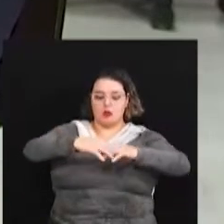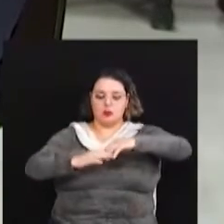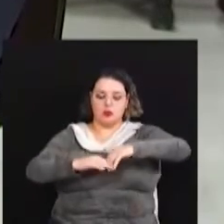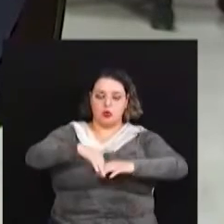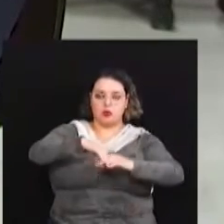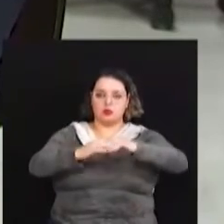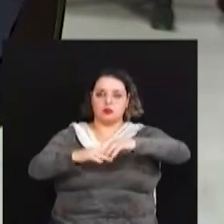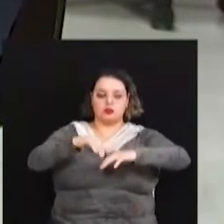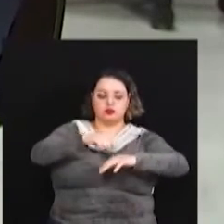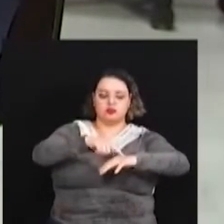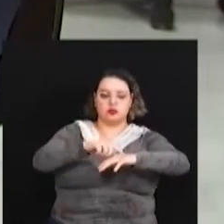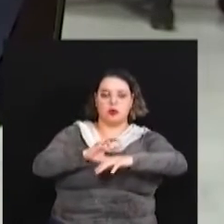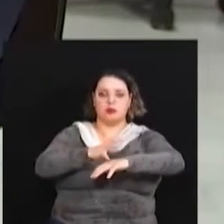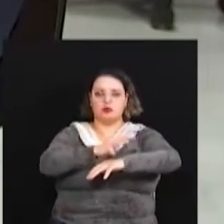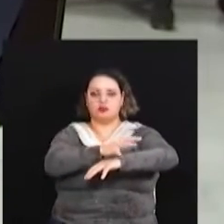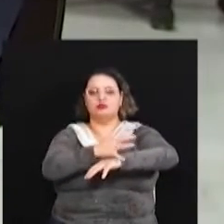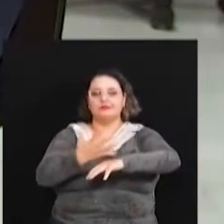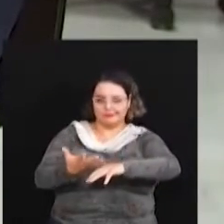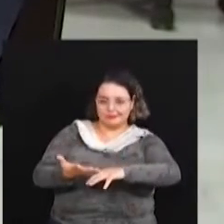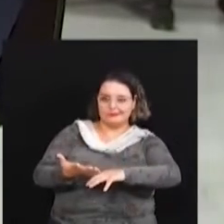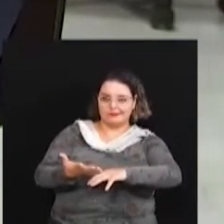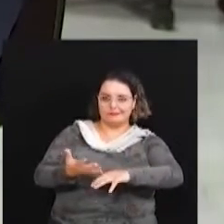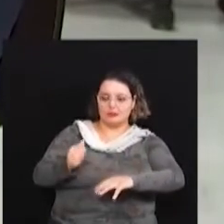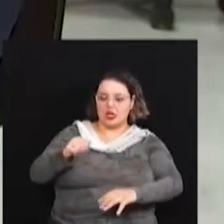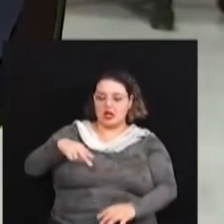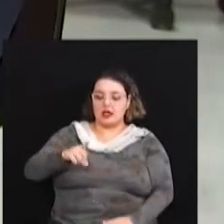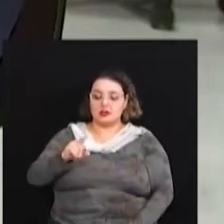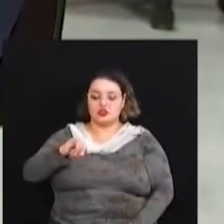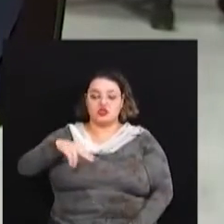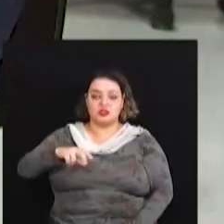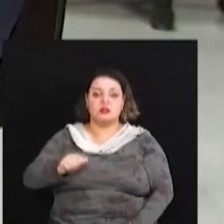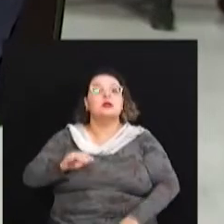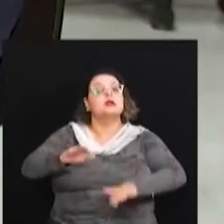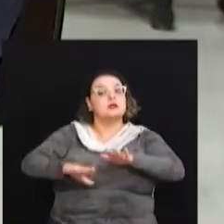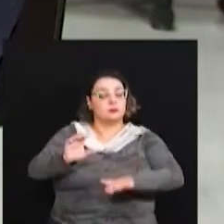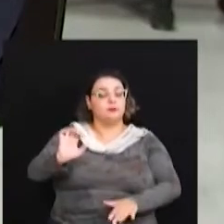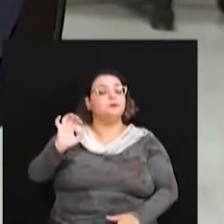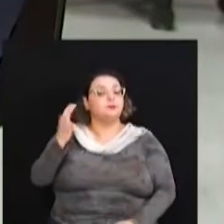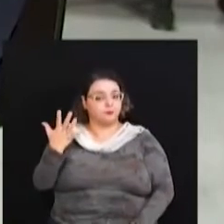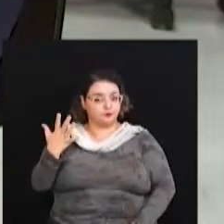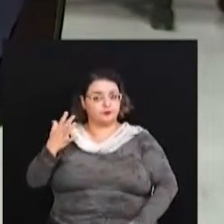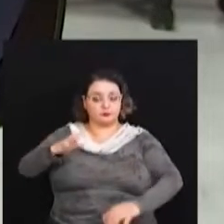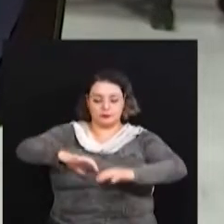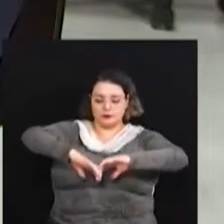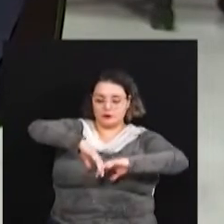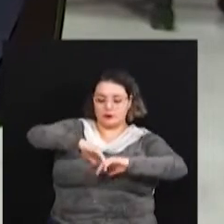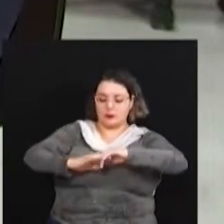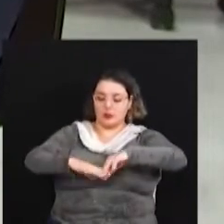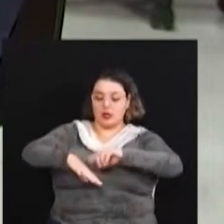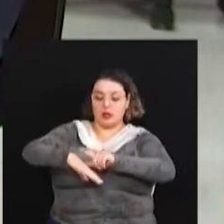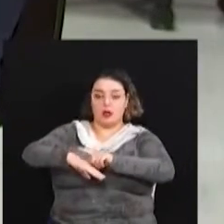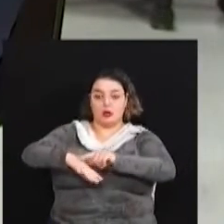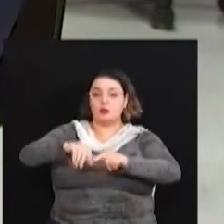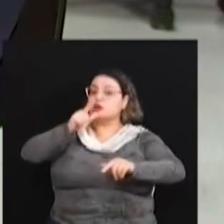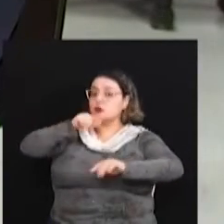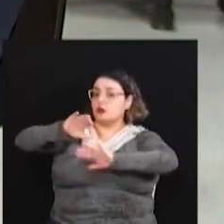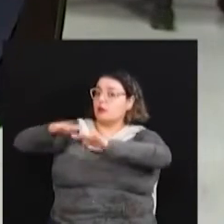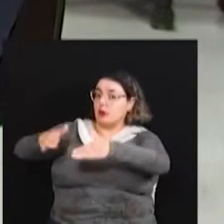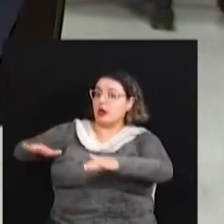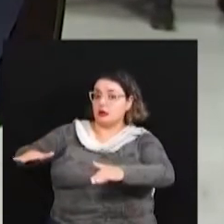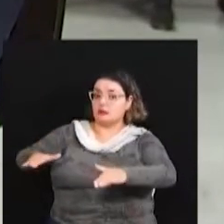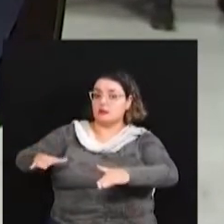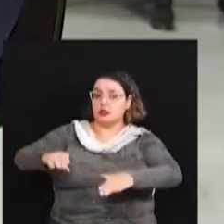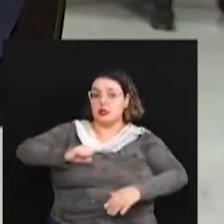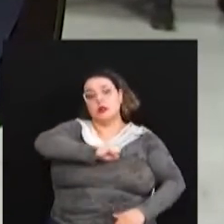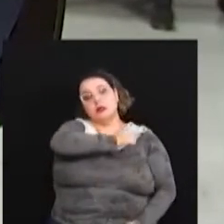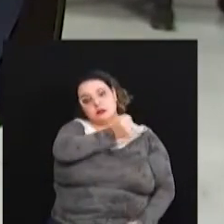desses terremotos, tanto da região andina, como às vezes acontece também dos terremotos do meio do Atlântico. Isso já, por exemplo,